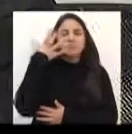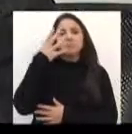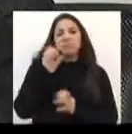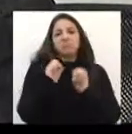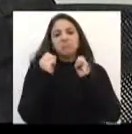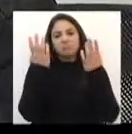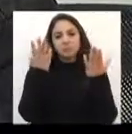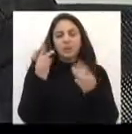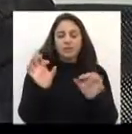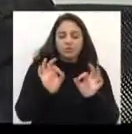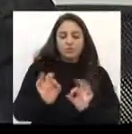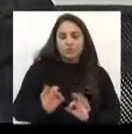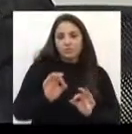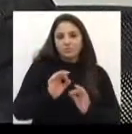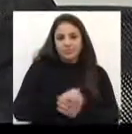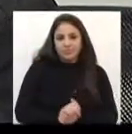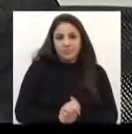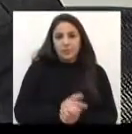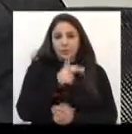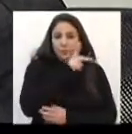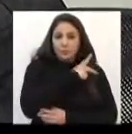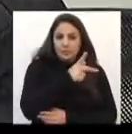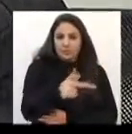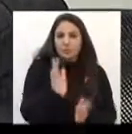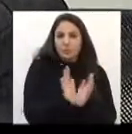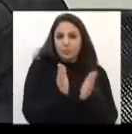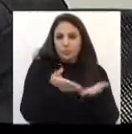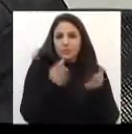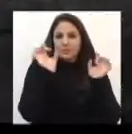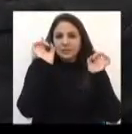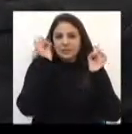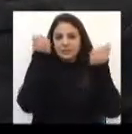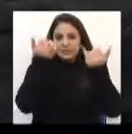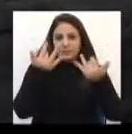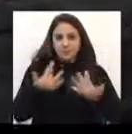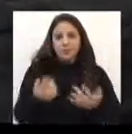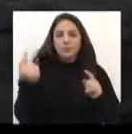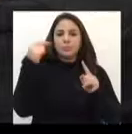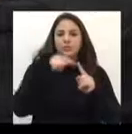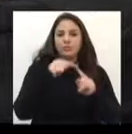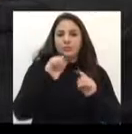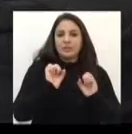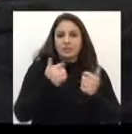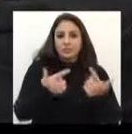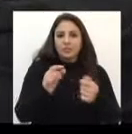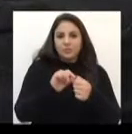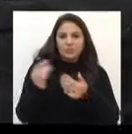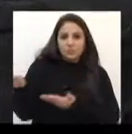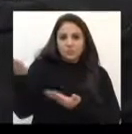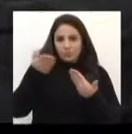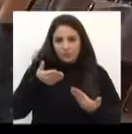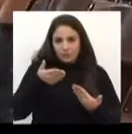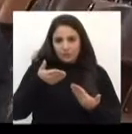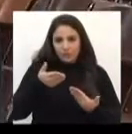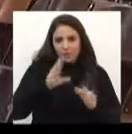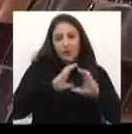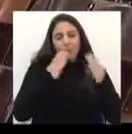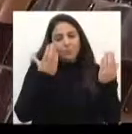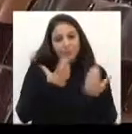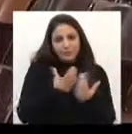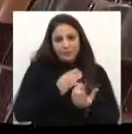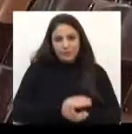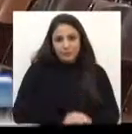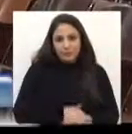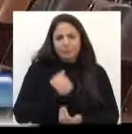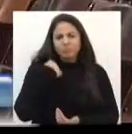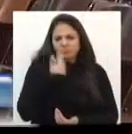programadas. O presidente do comitê explica o objetivo da ação e faz um convite a toda a comunidade. acreditamos